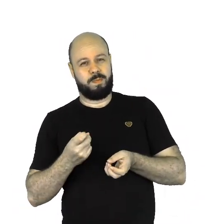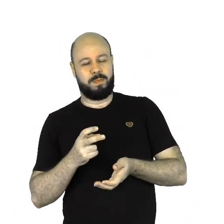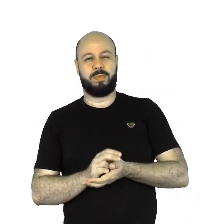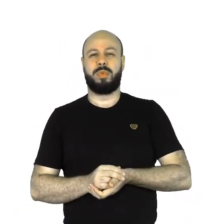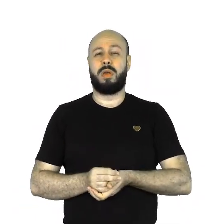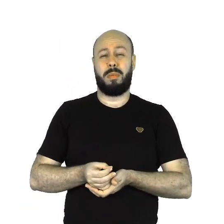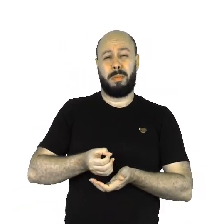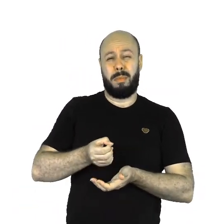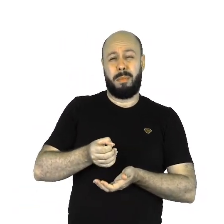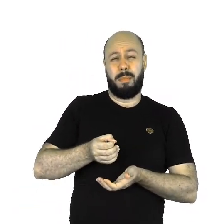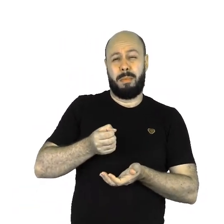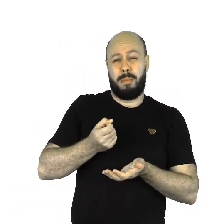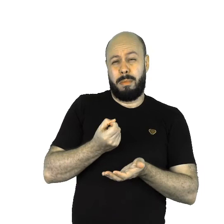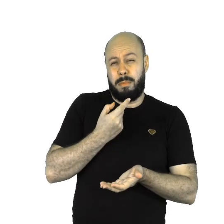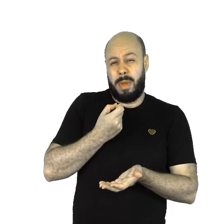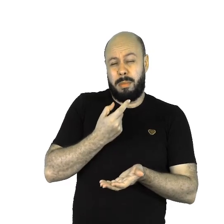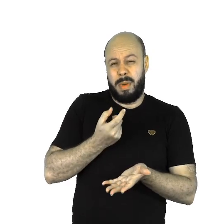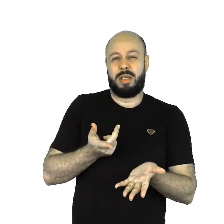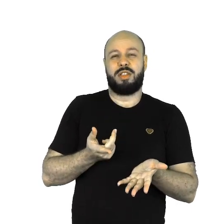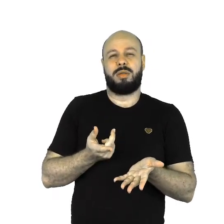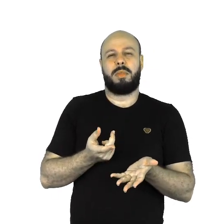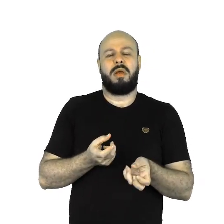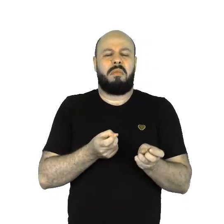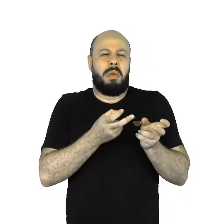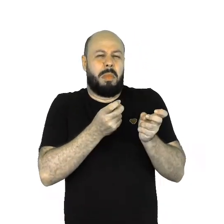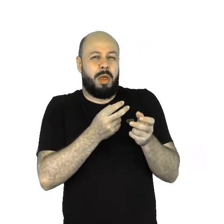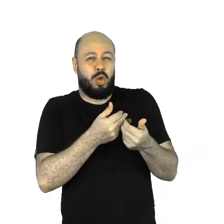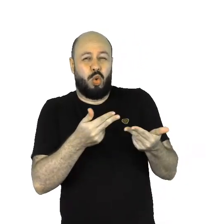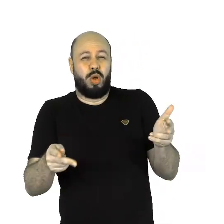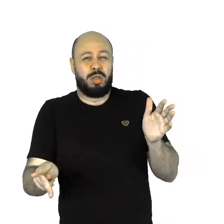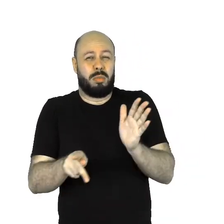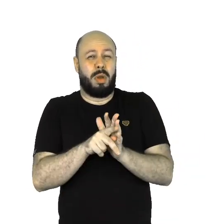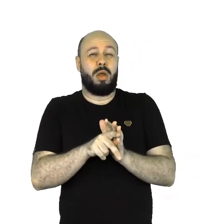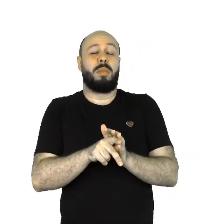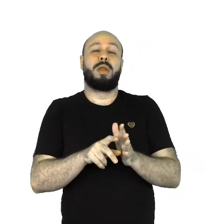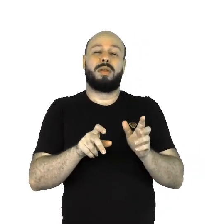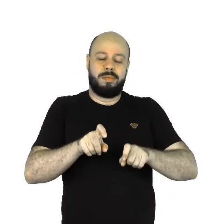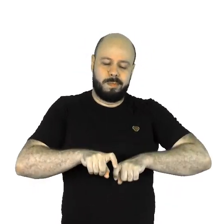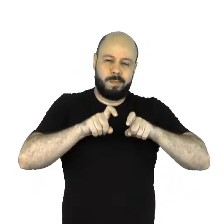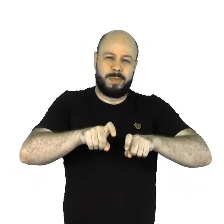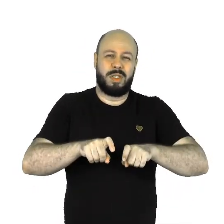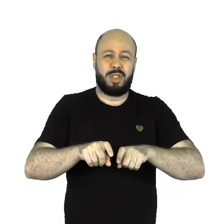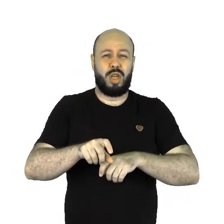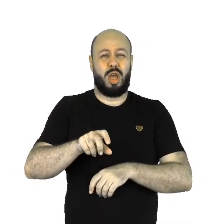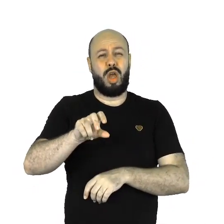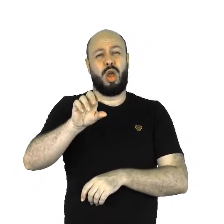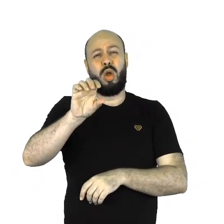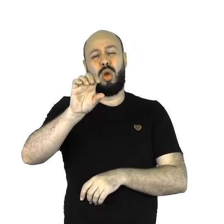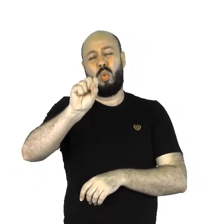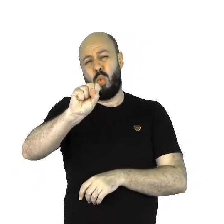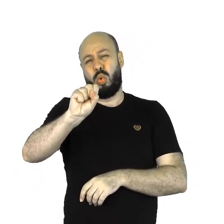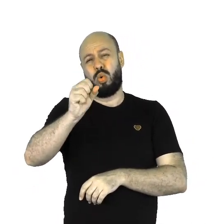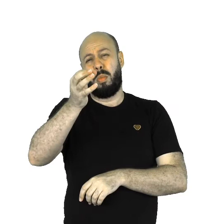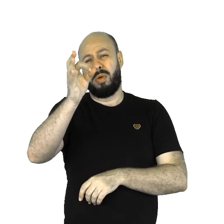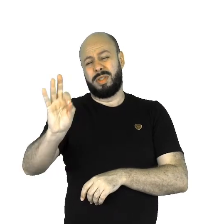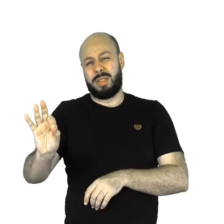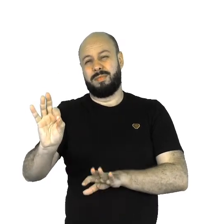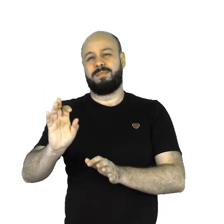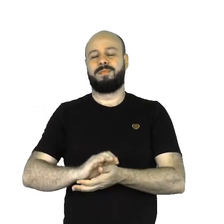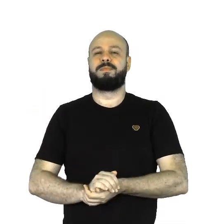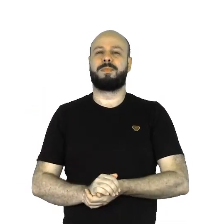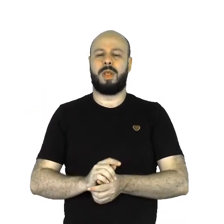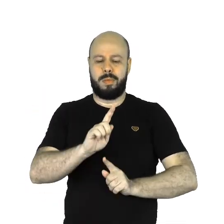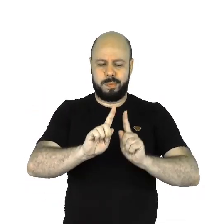Medicamentos e produtos agrícolas, 8% apenas. Então, a partir desse dado, a